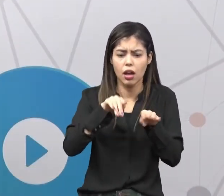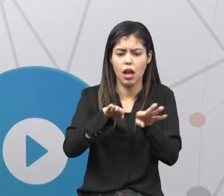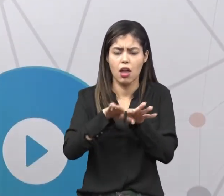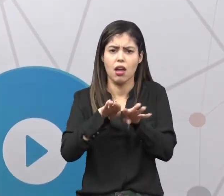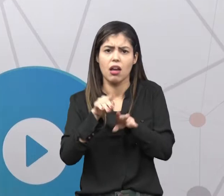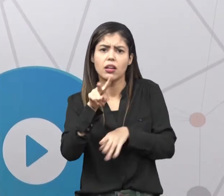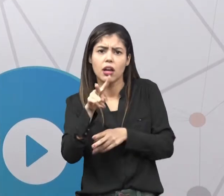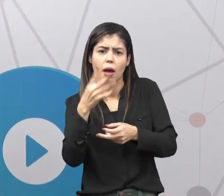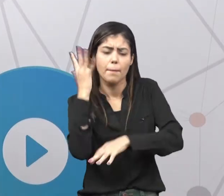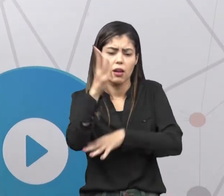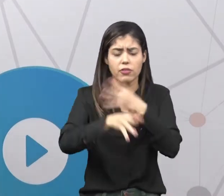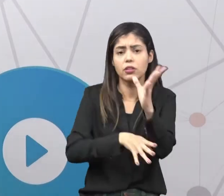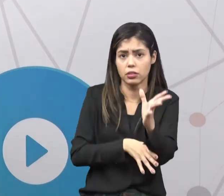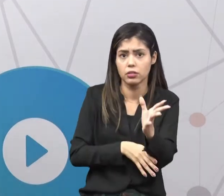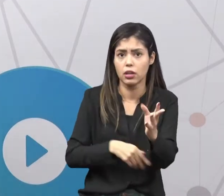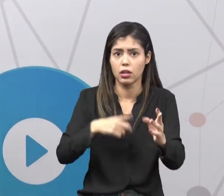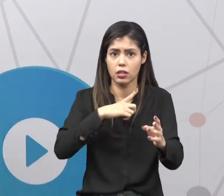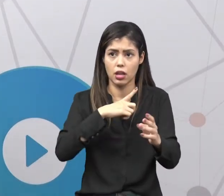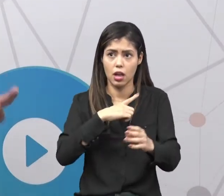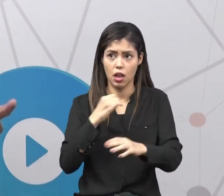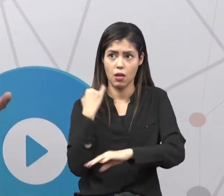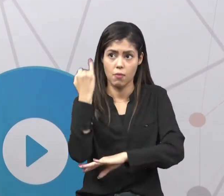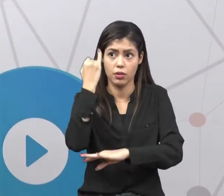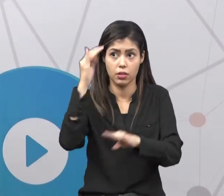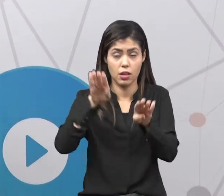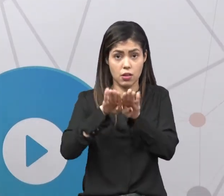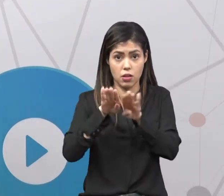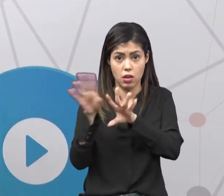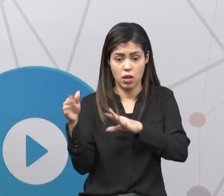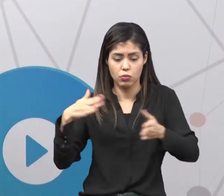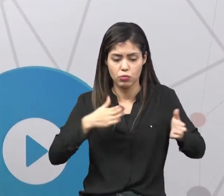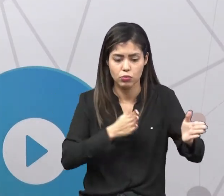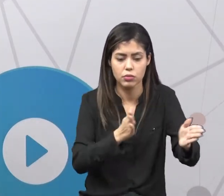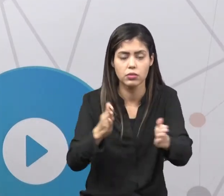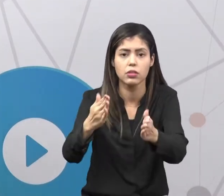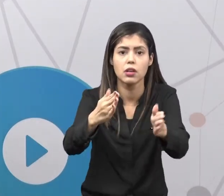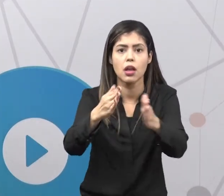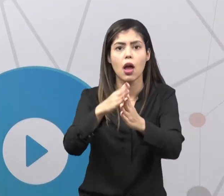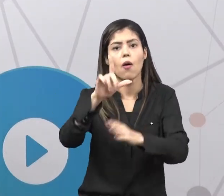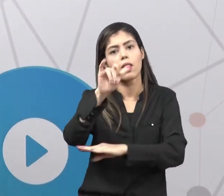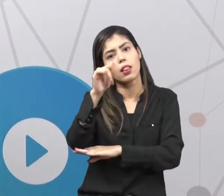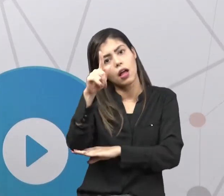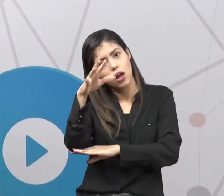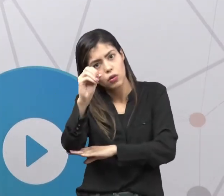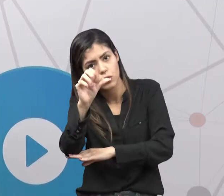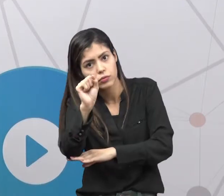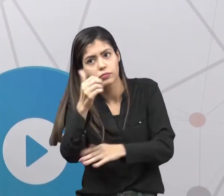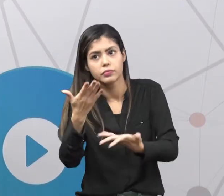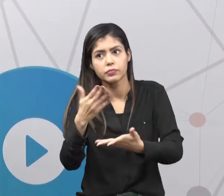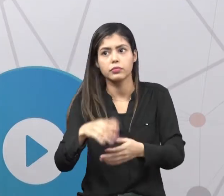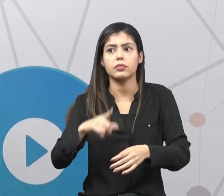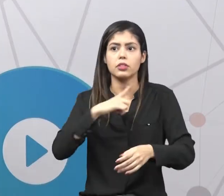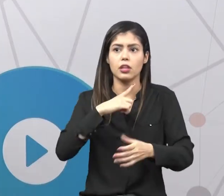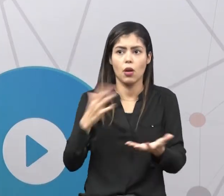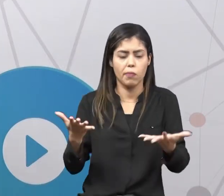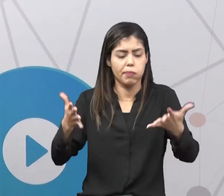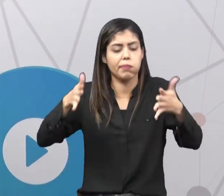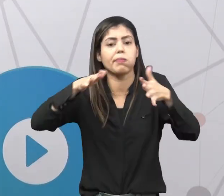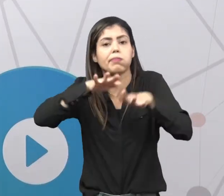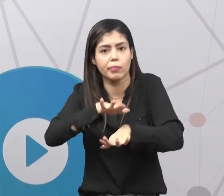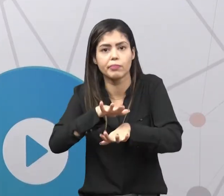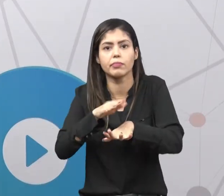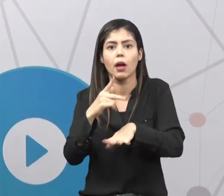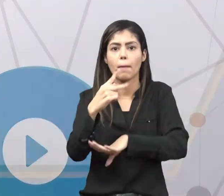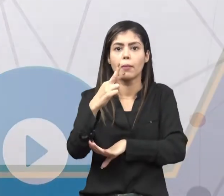florestas. Isso contribui para uma integridade de quem? Dos rios, né? Lagos, né? Então fornece uma proteção,